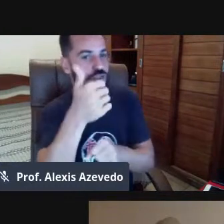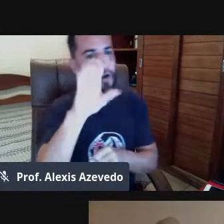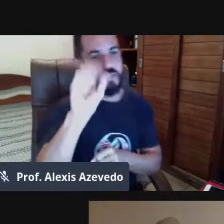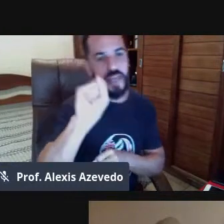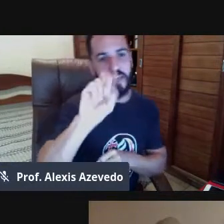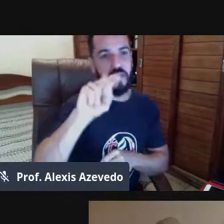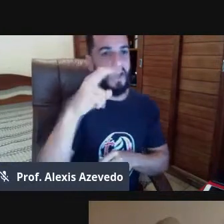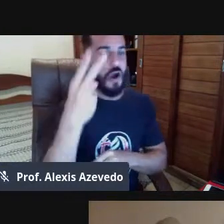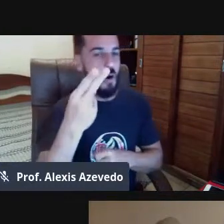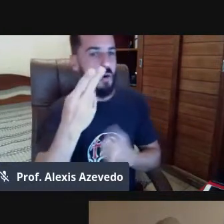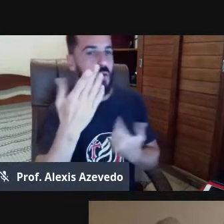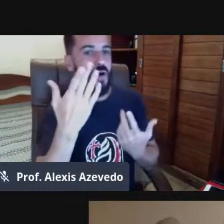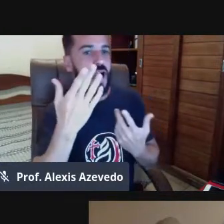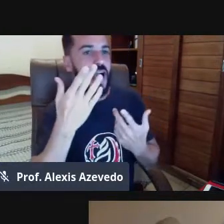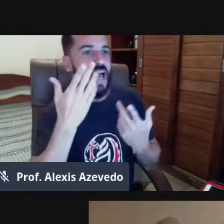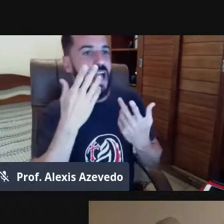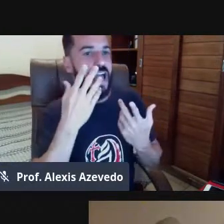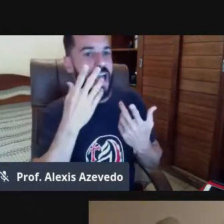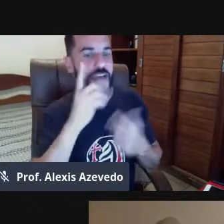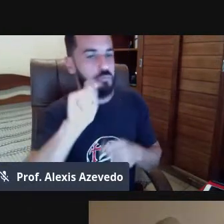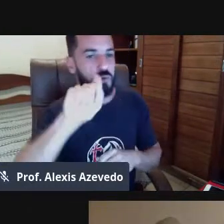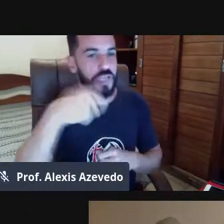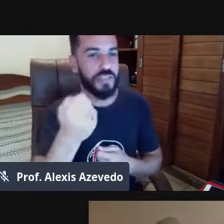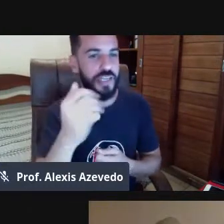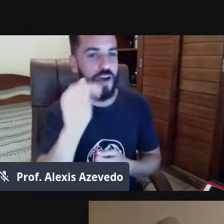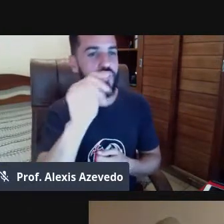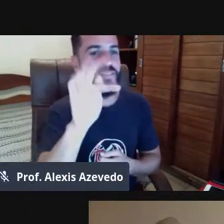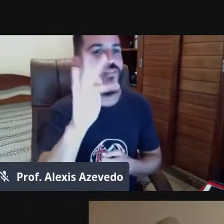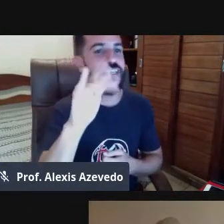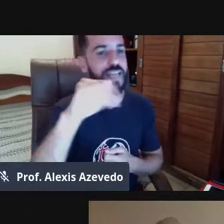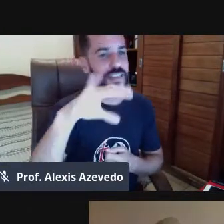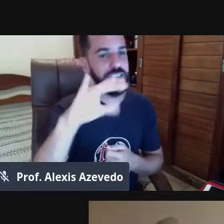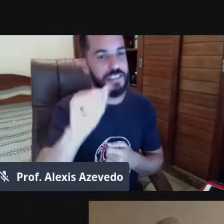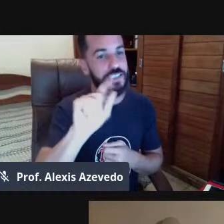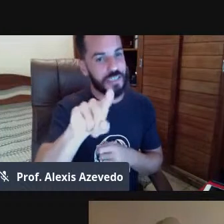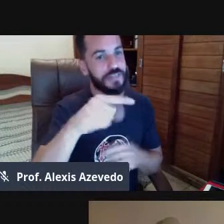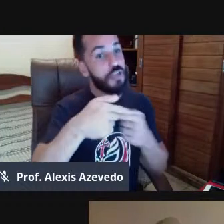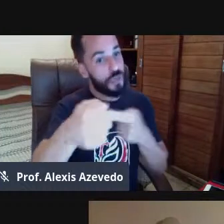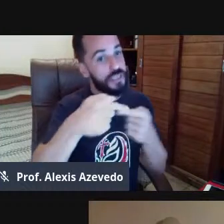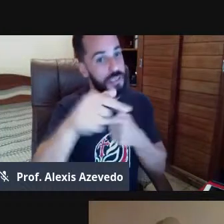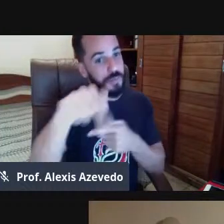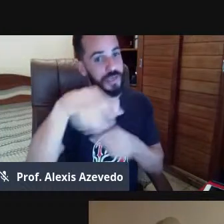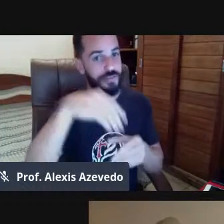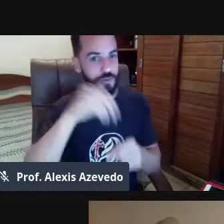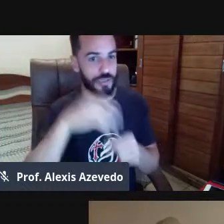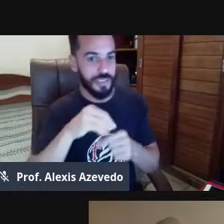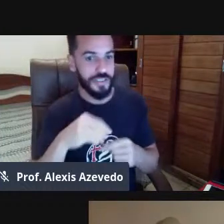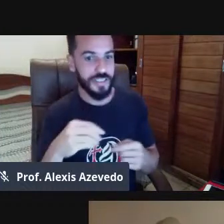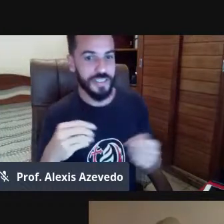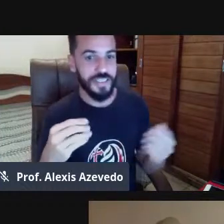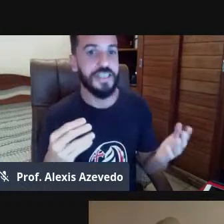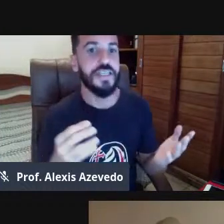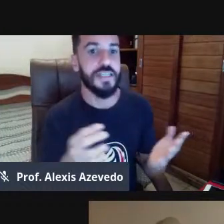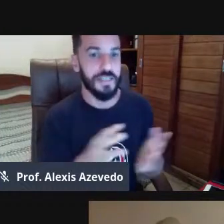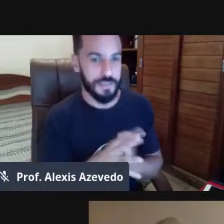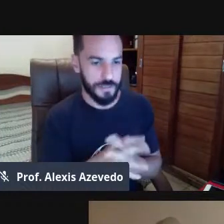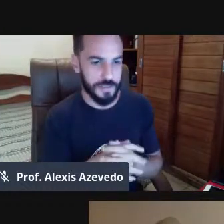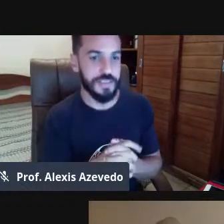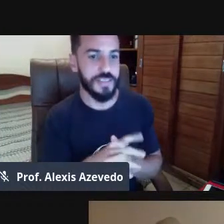democrático e fazer uma festa coletiva aí, né? Então, agora, o Gabriel, eu estou com ele aqui